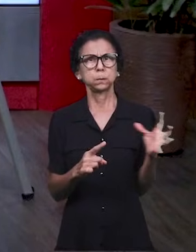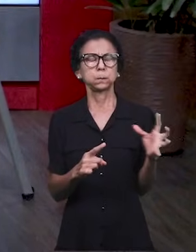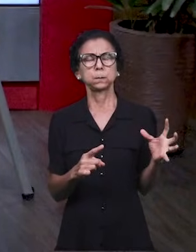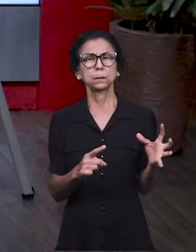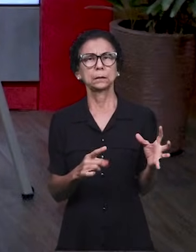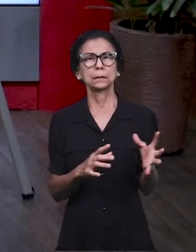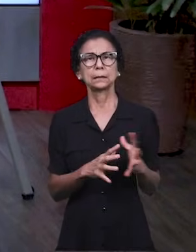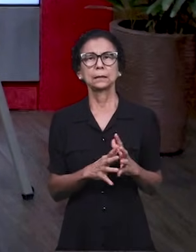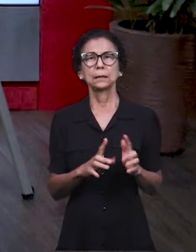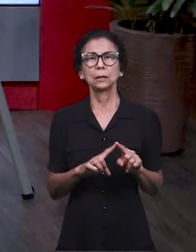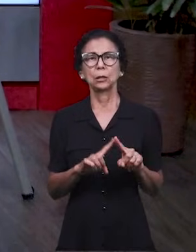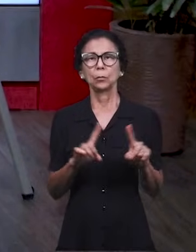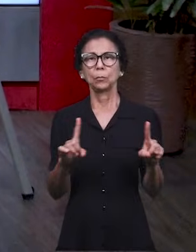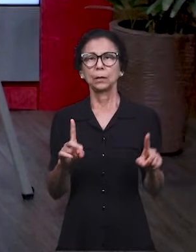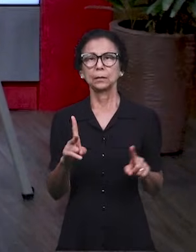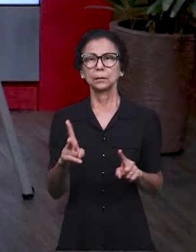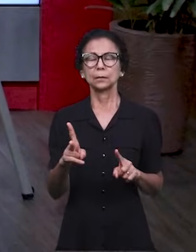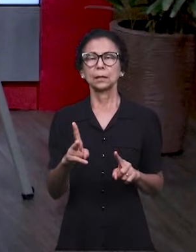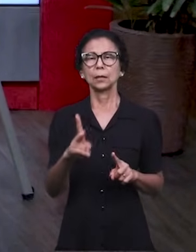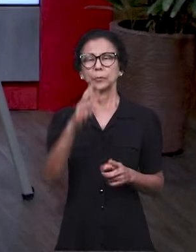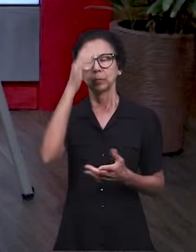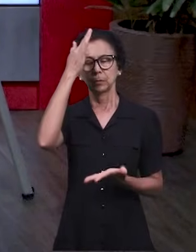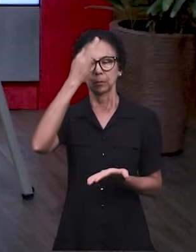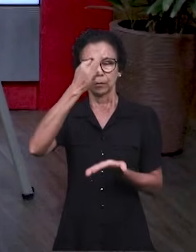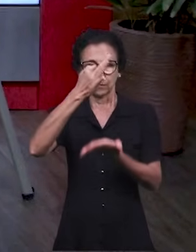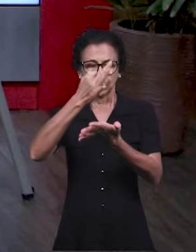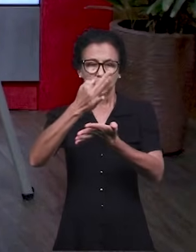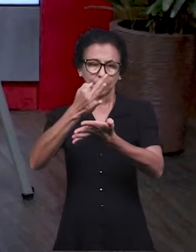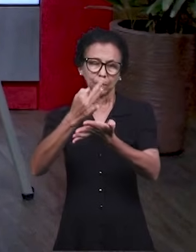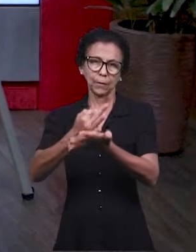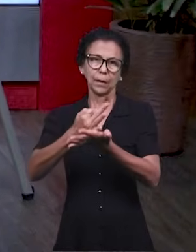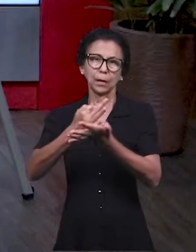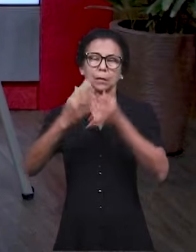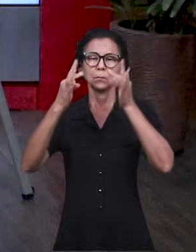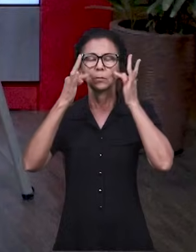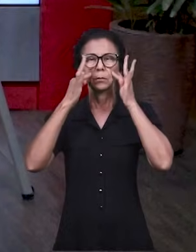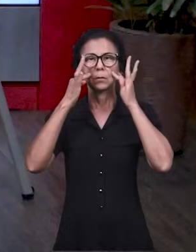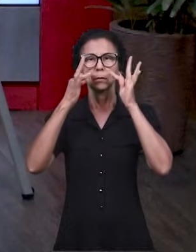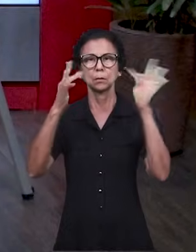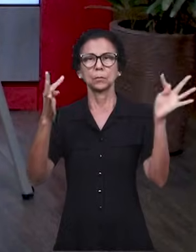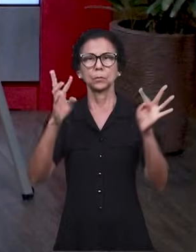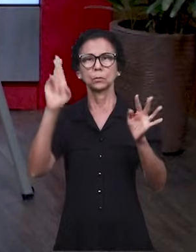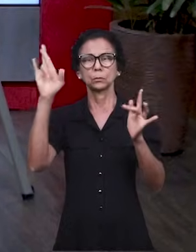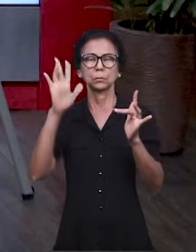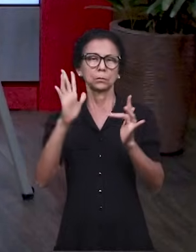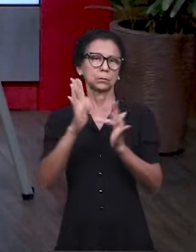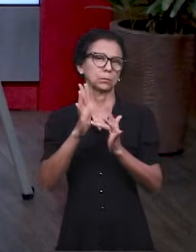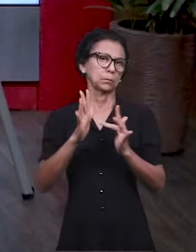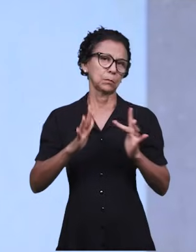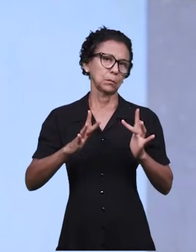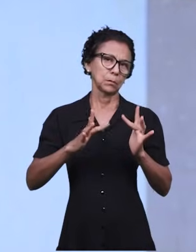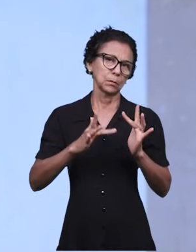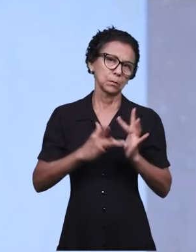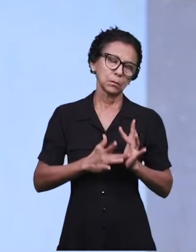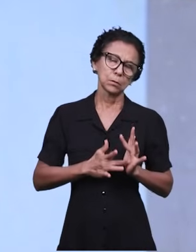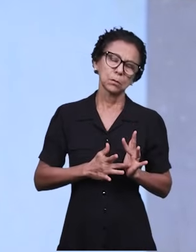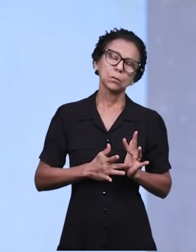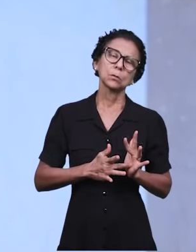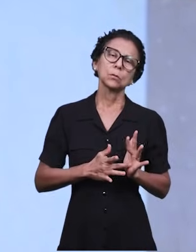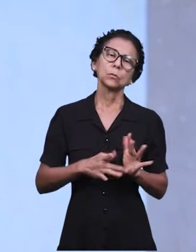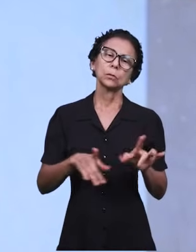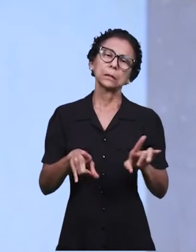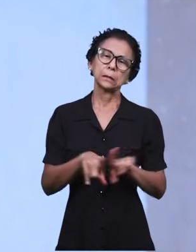a perseverar com firmeza no testemunho do Senhor Jesus. Muito bom. E não deixar